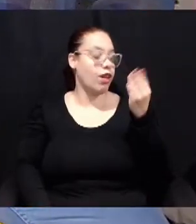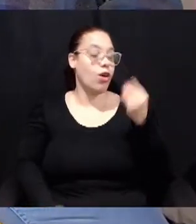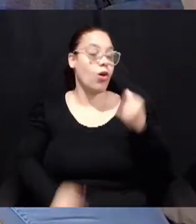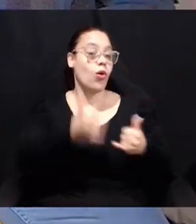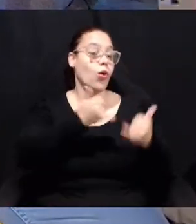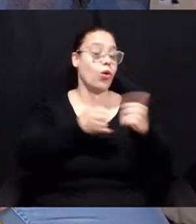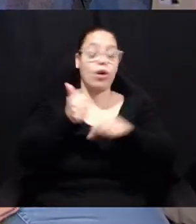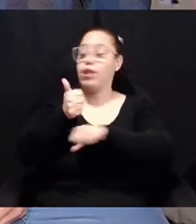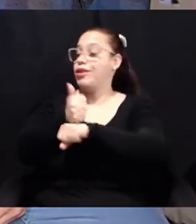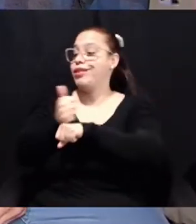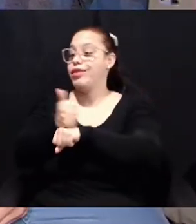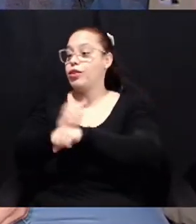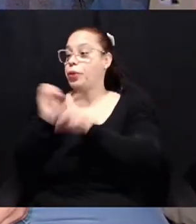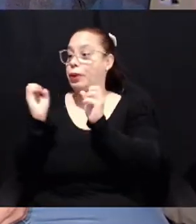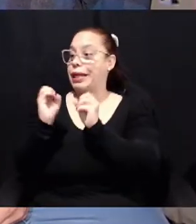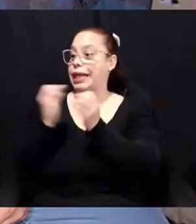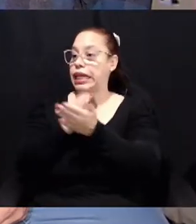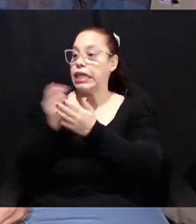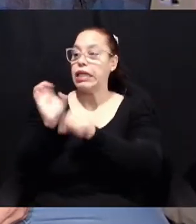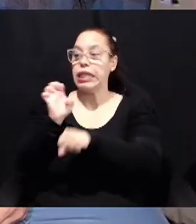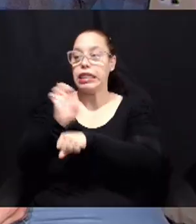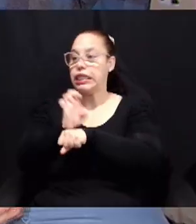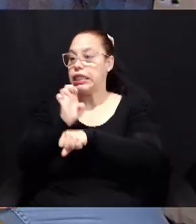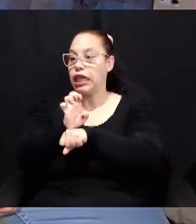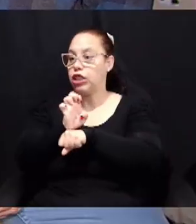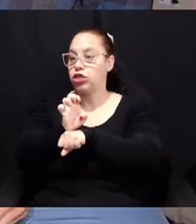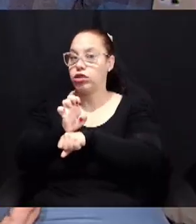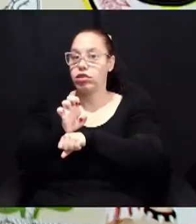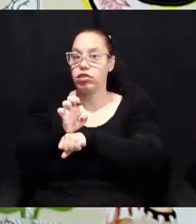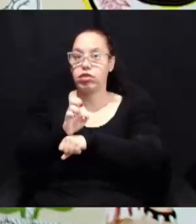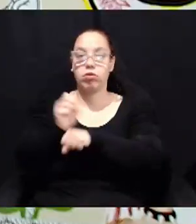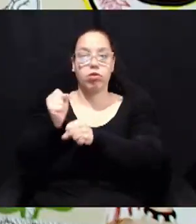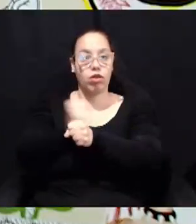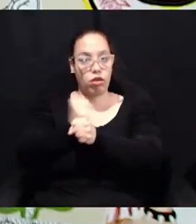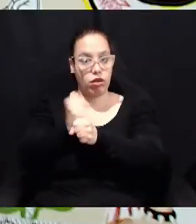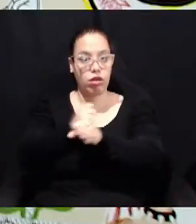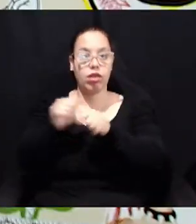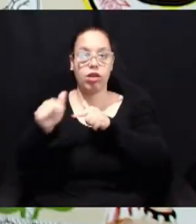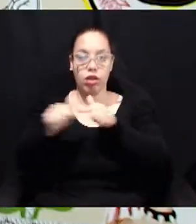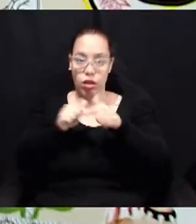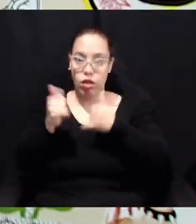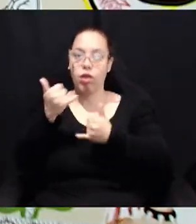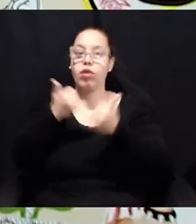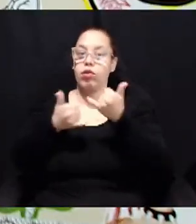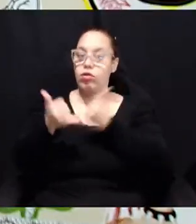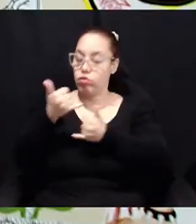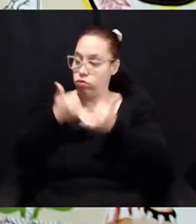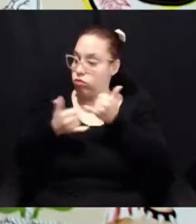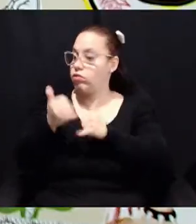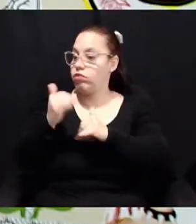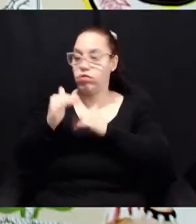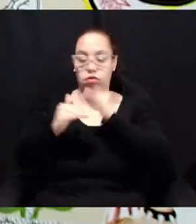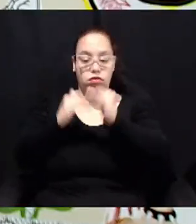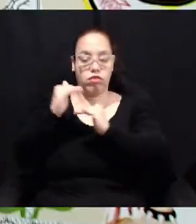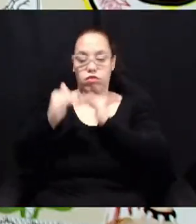do zero fazendo estágio e fiquei por anos trabalhando com brinquedos, onde eu desenvolvia desde o